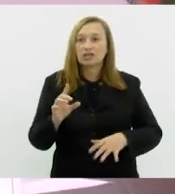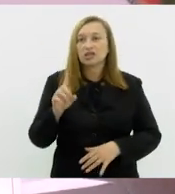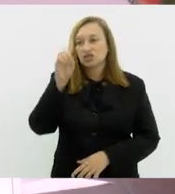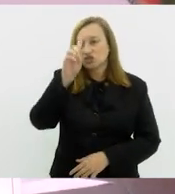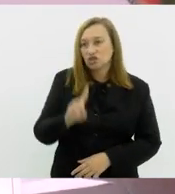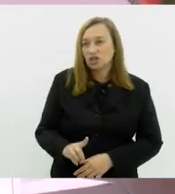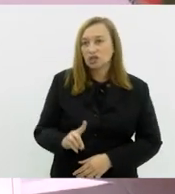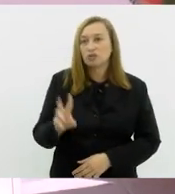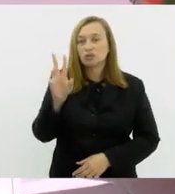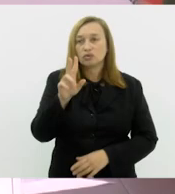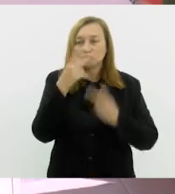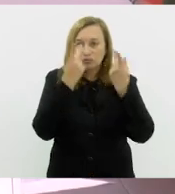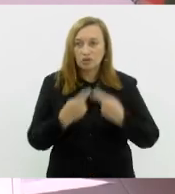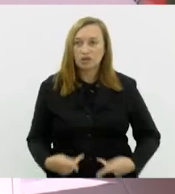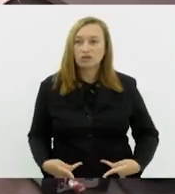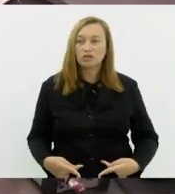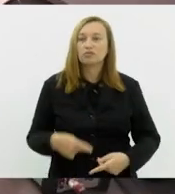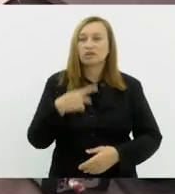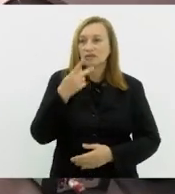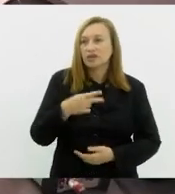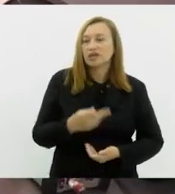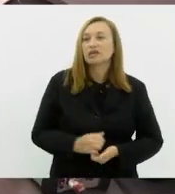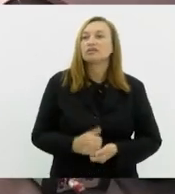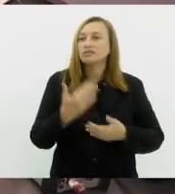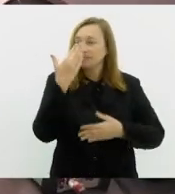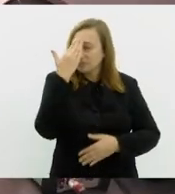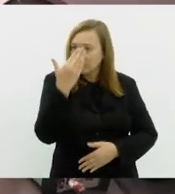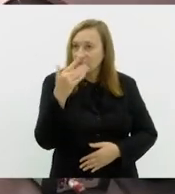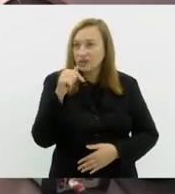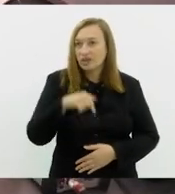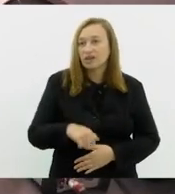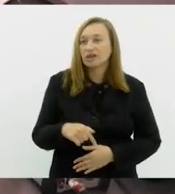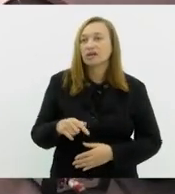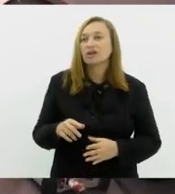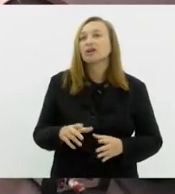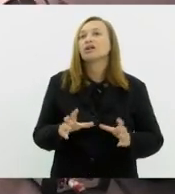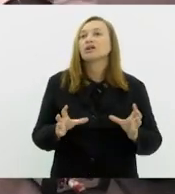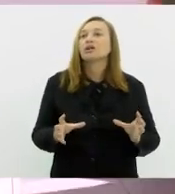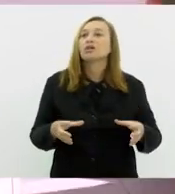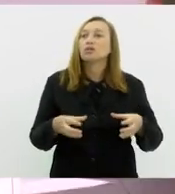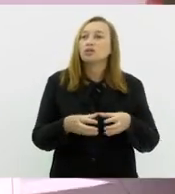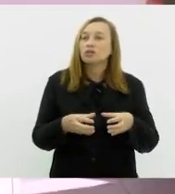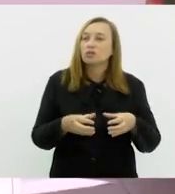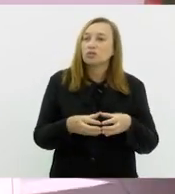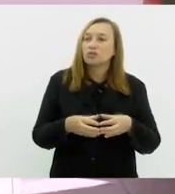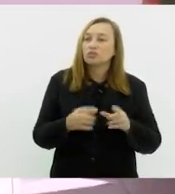para fazer uso da sua fala. Que quero agradecer aqui a Roda de Gestantes da Maré.